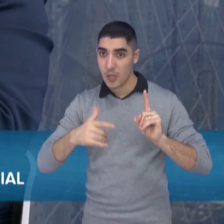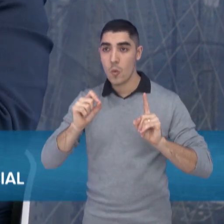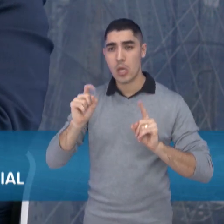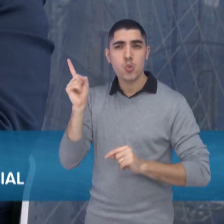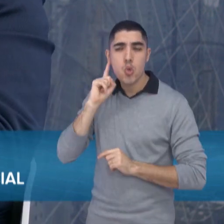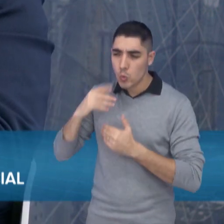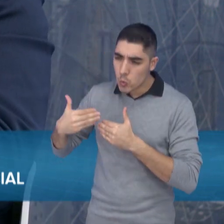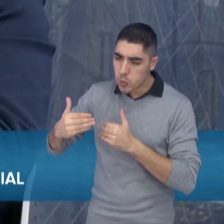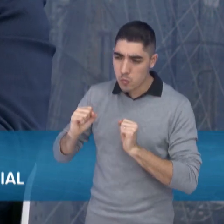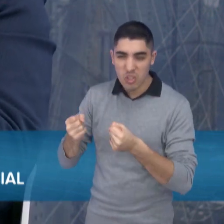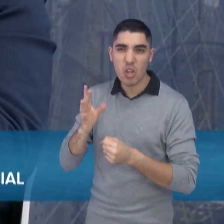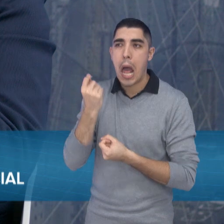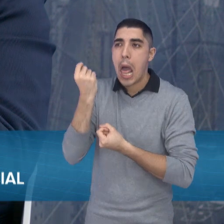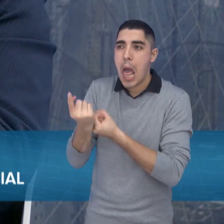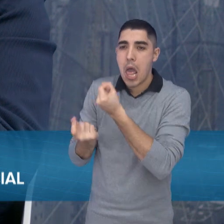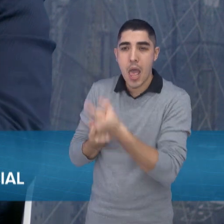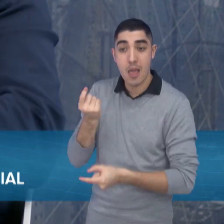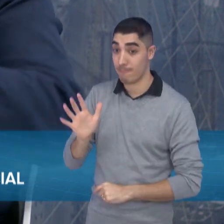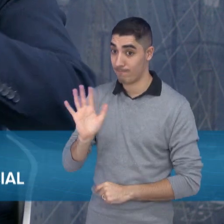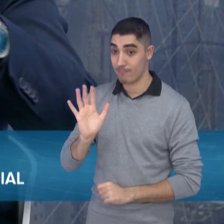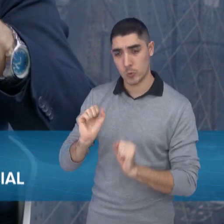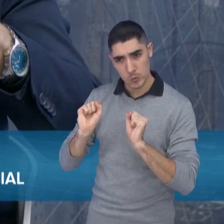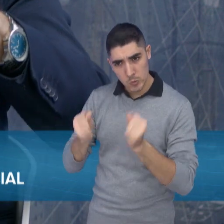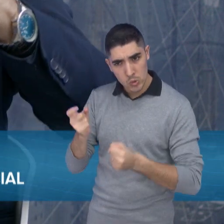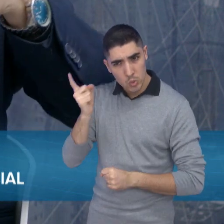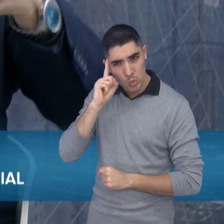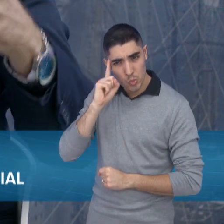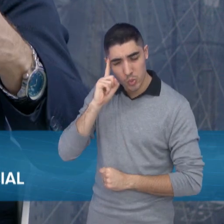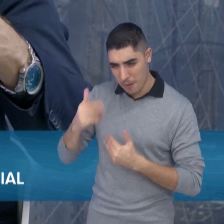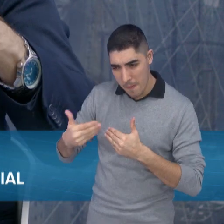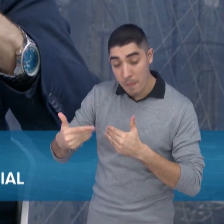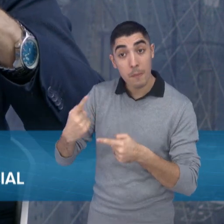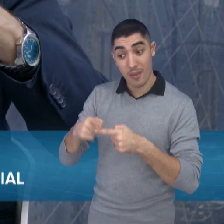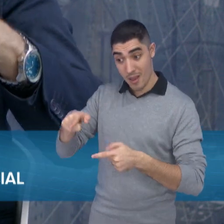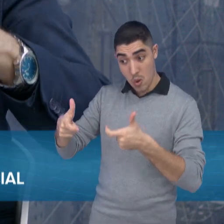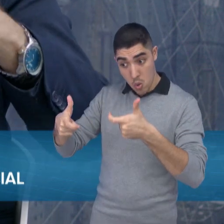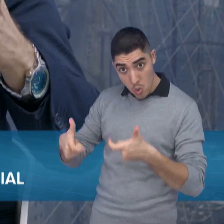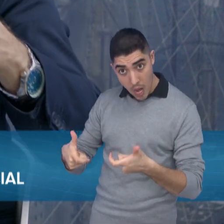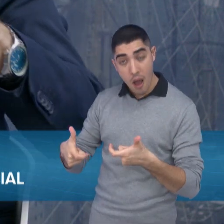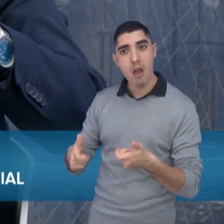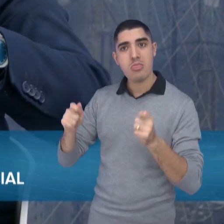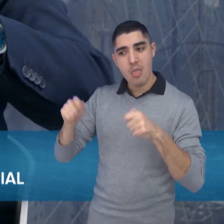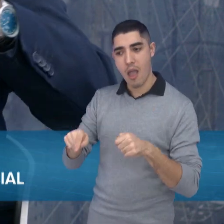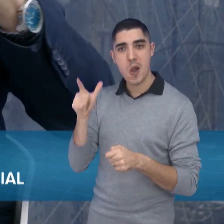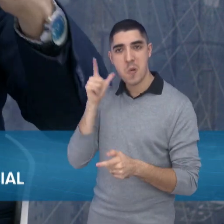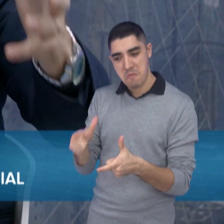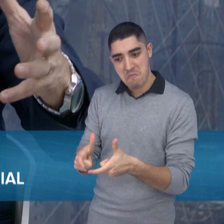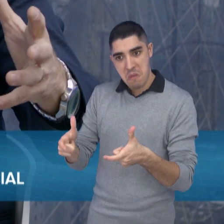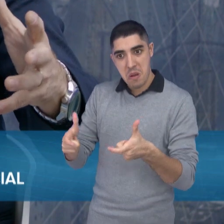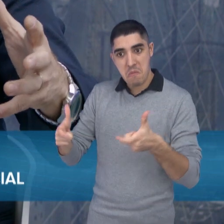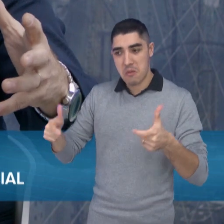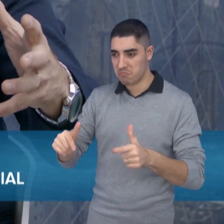linha estratégica bem definida, é que garante que uma região, uma localidade vai crescer, vai se tornar um